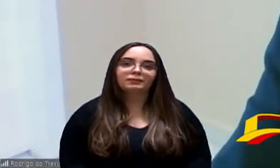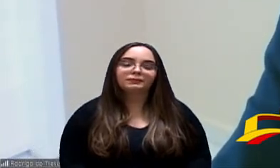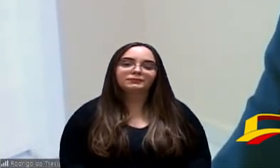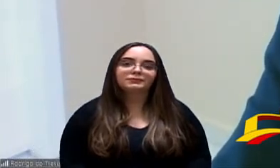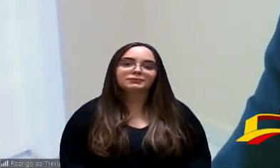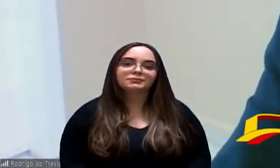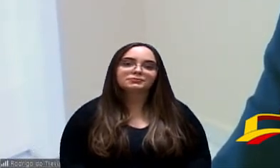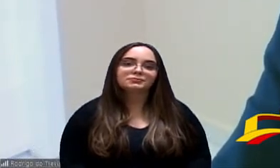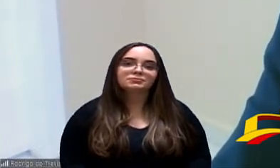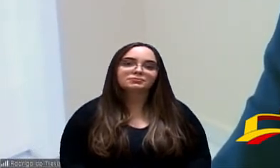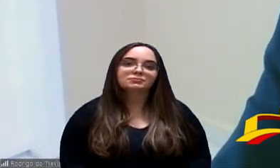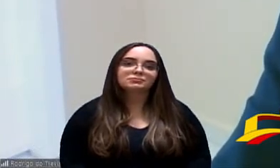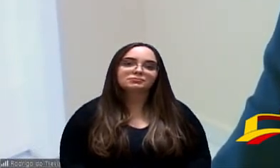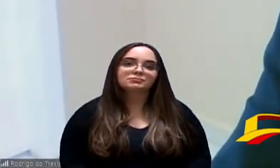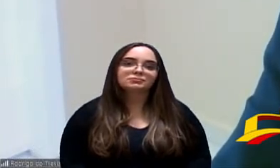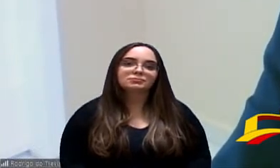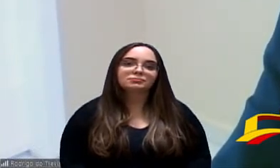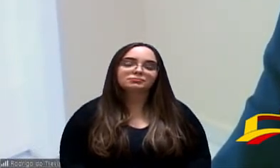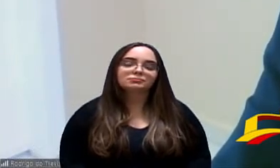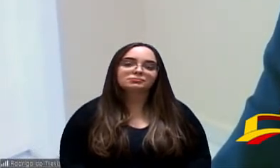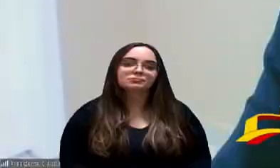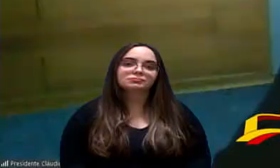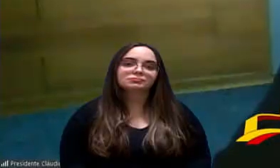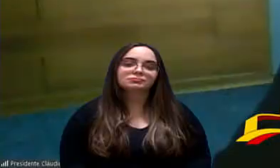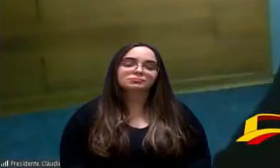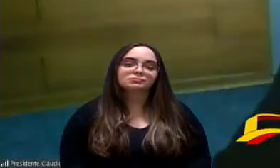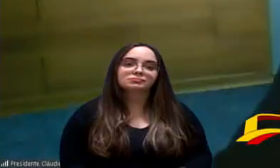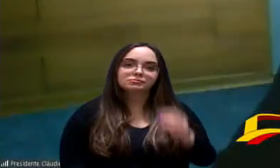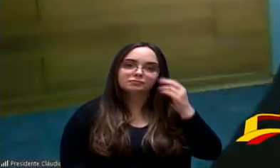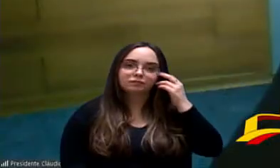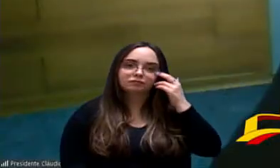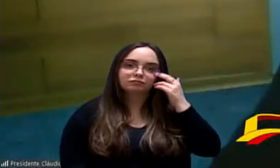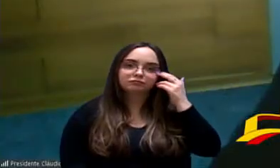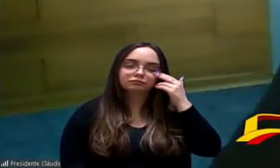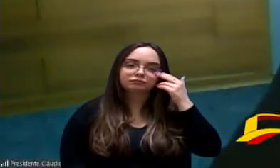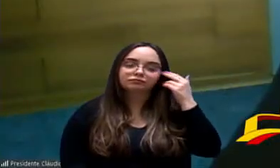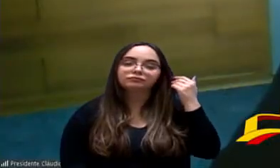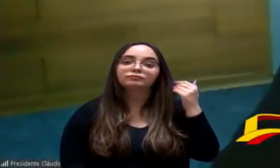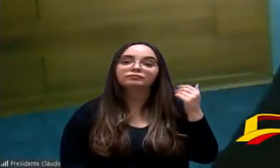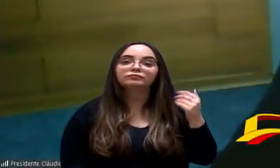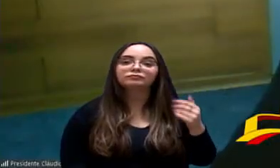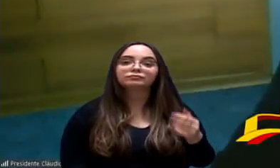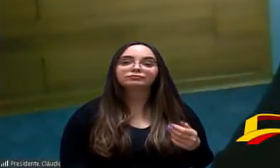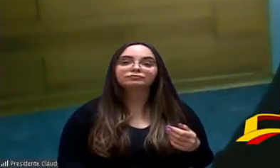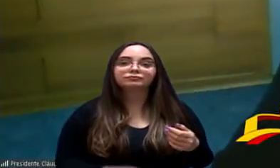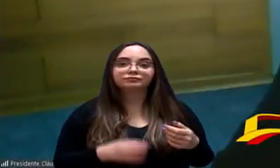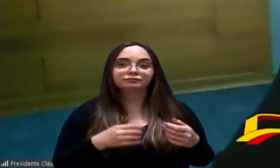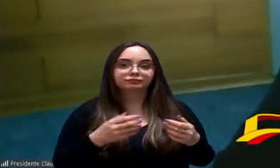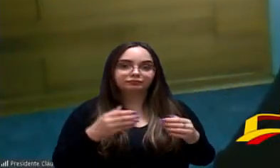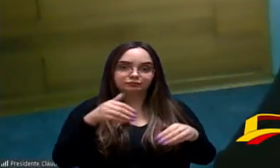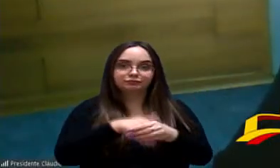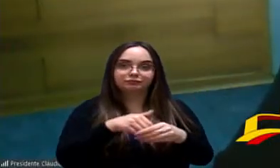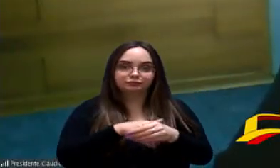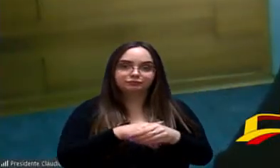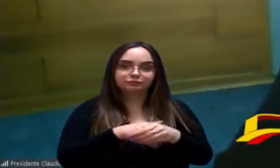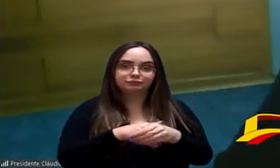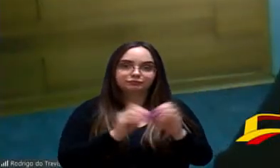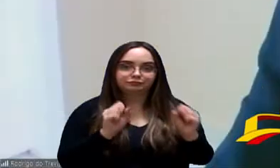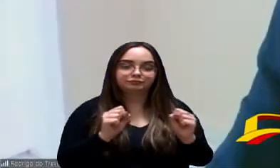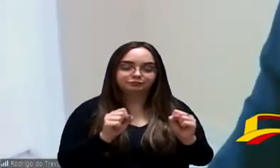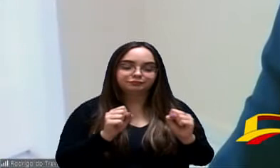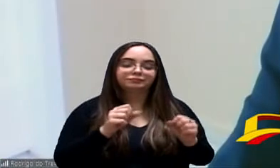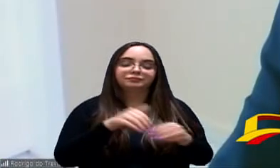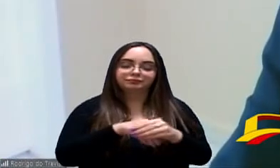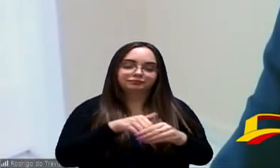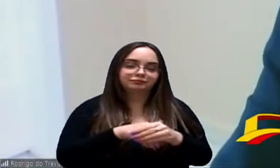Falou agora, eu não uso mesmo. Vossa Excelência, faz um encaminhamento de voto, vereador? Isso, vamos fazer